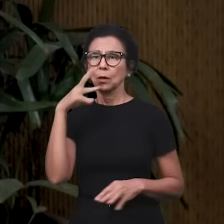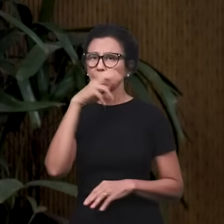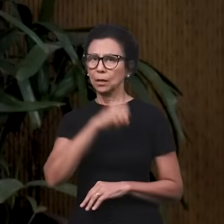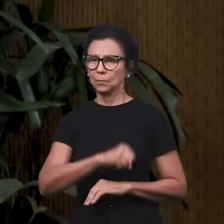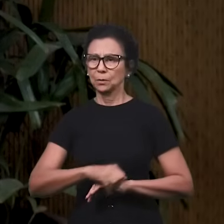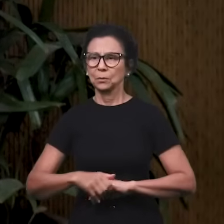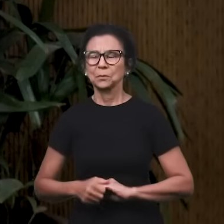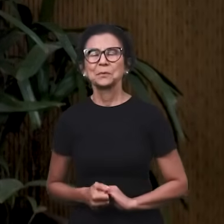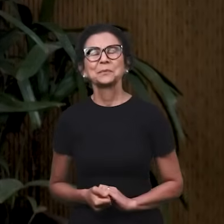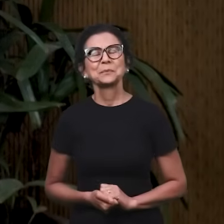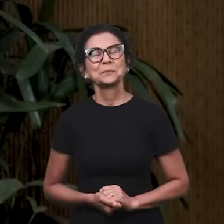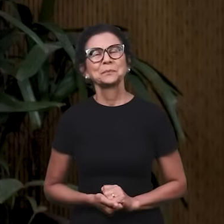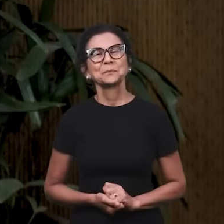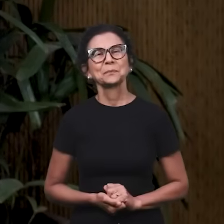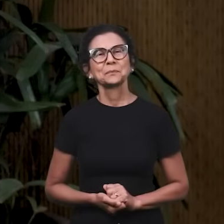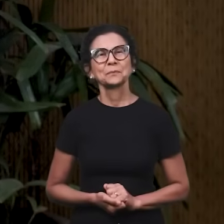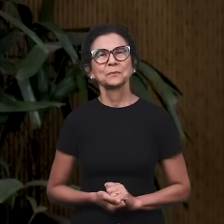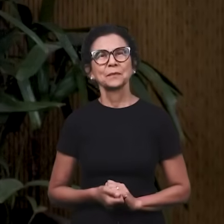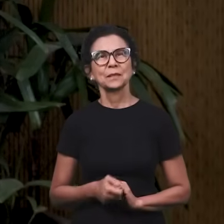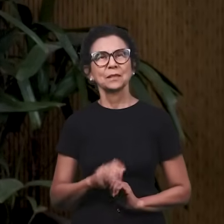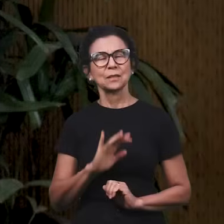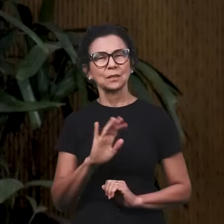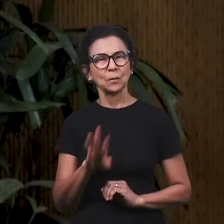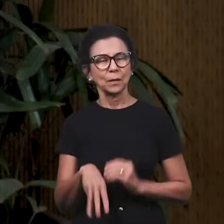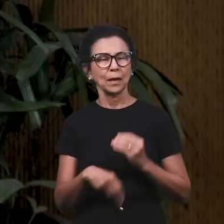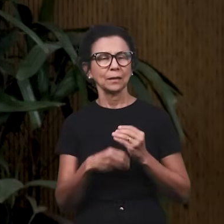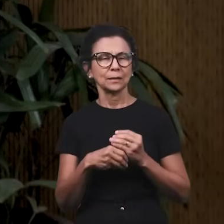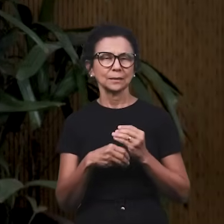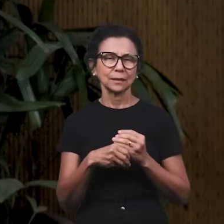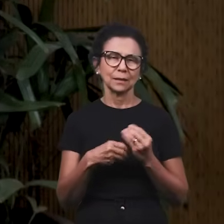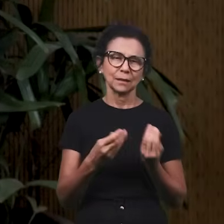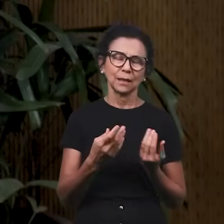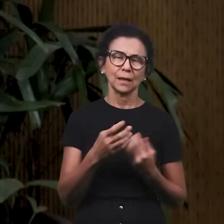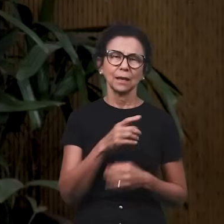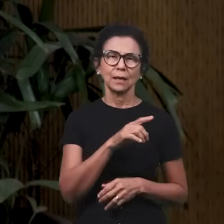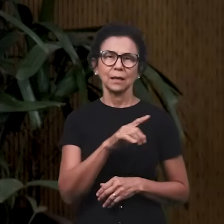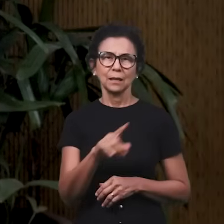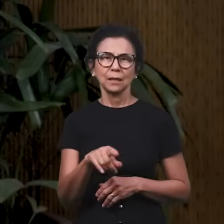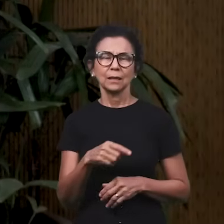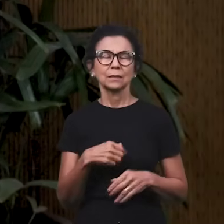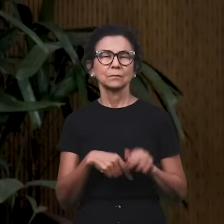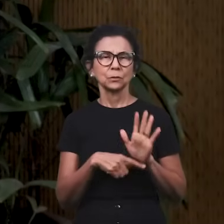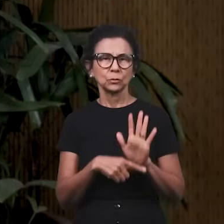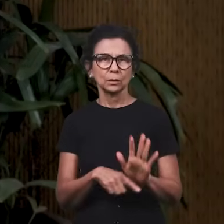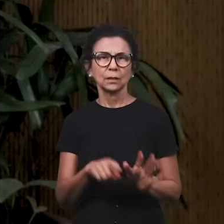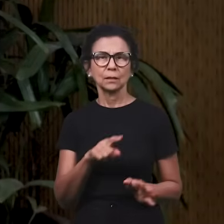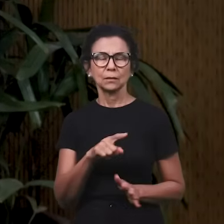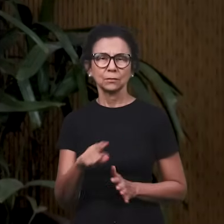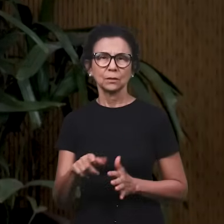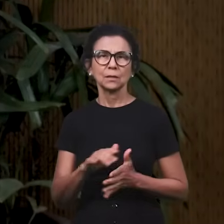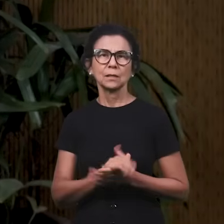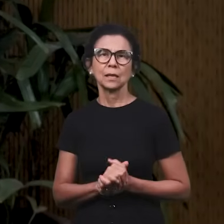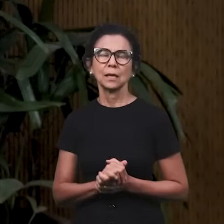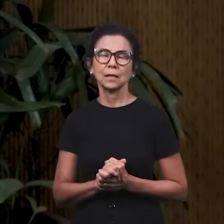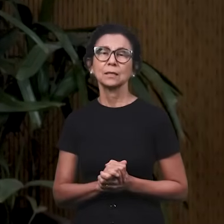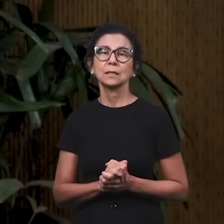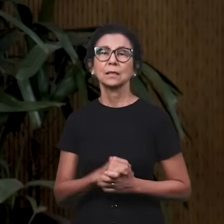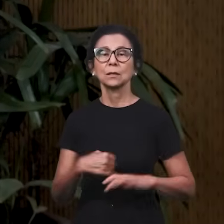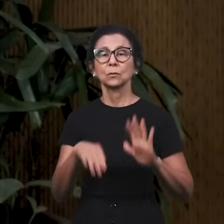rápido, só para ajudar no entendimento dos programas que as irmãs têm realizado de